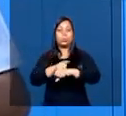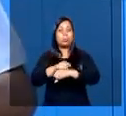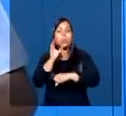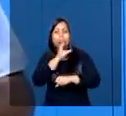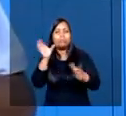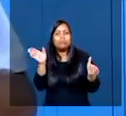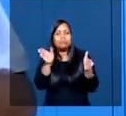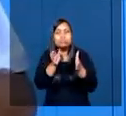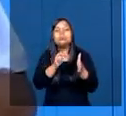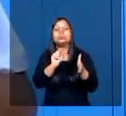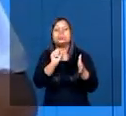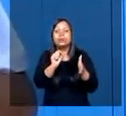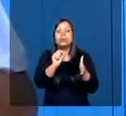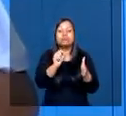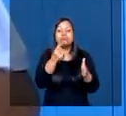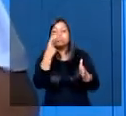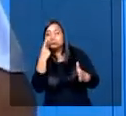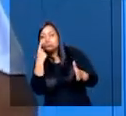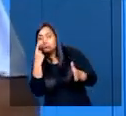precoce, de escuta,